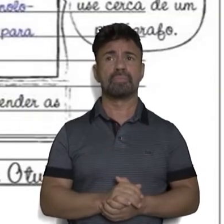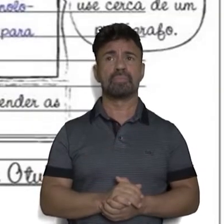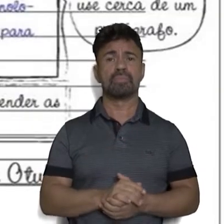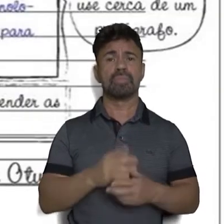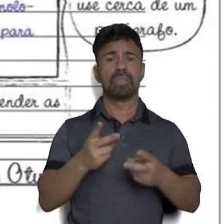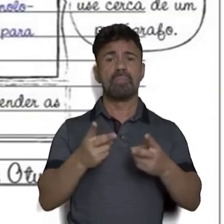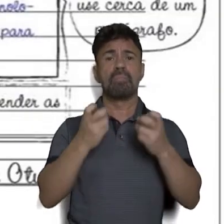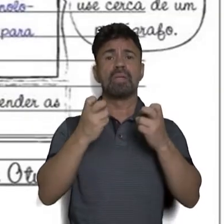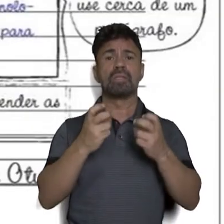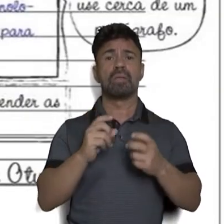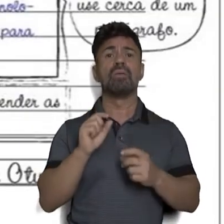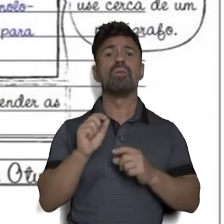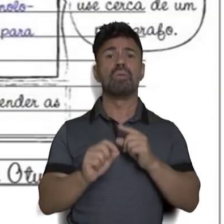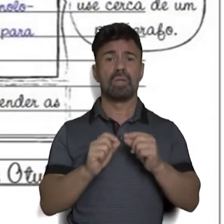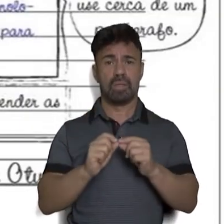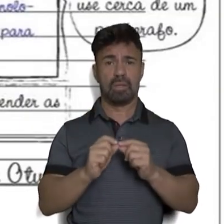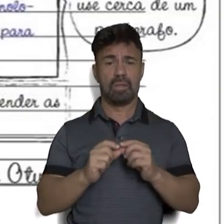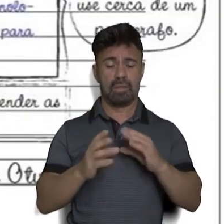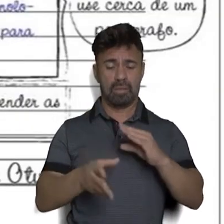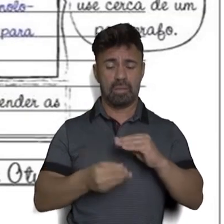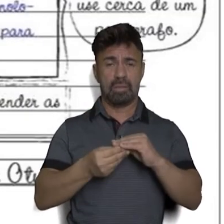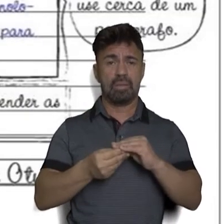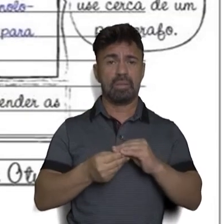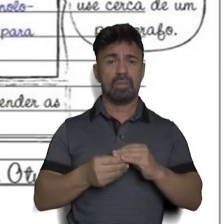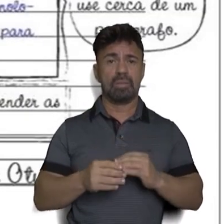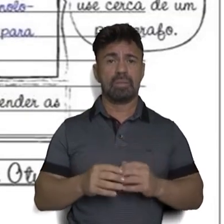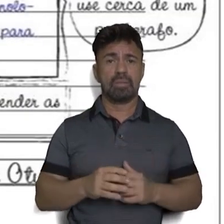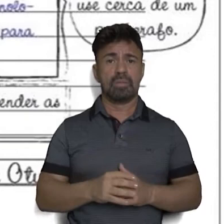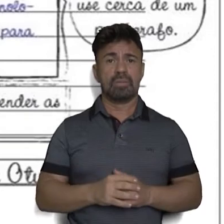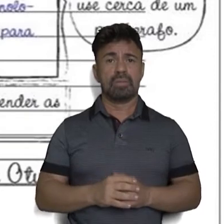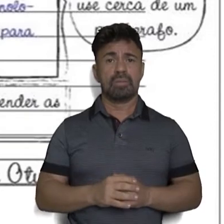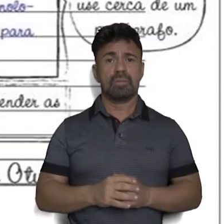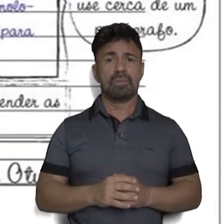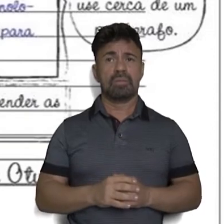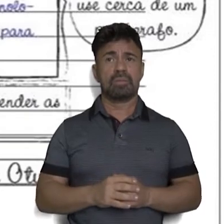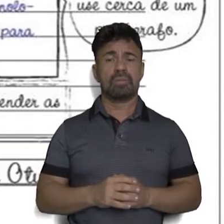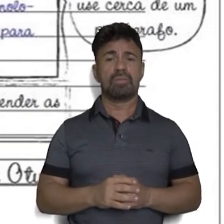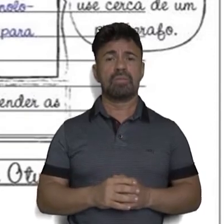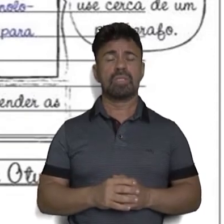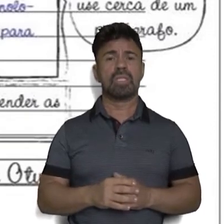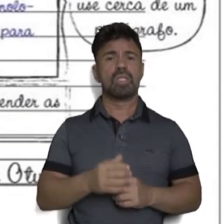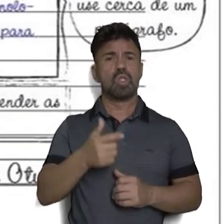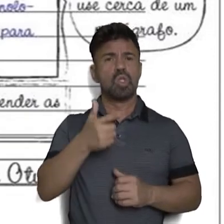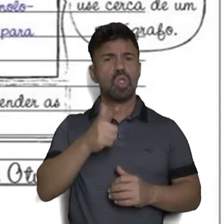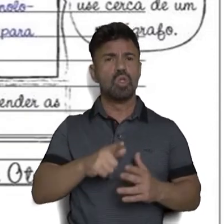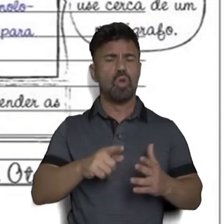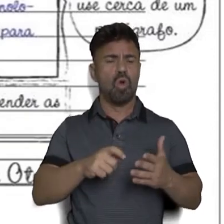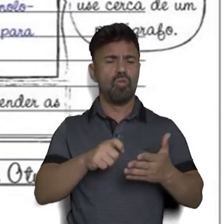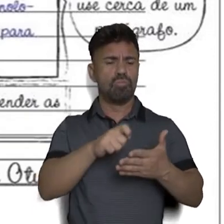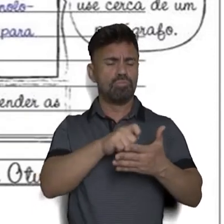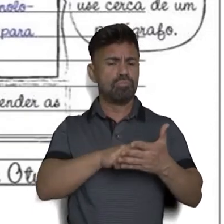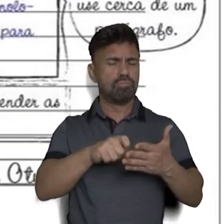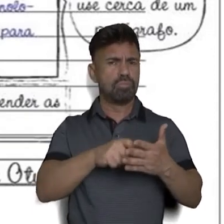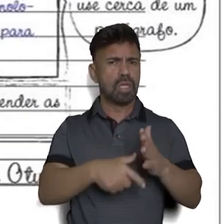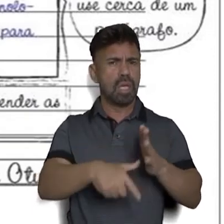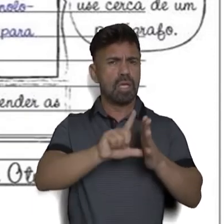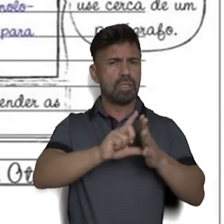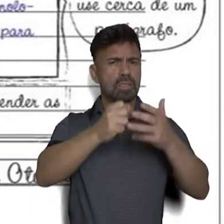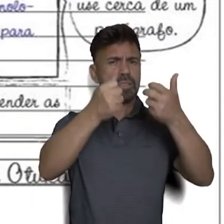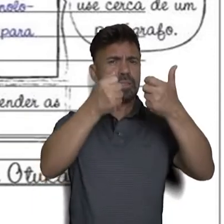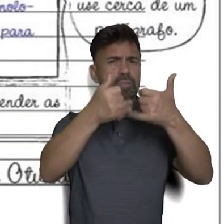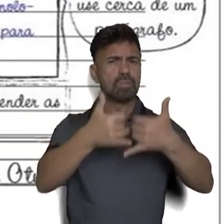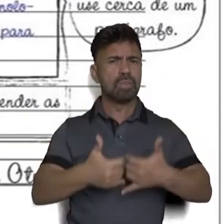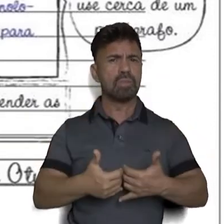percebe aqui a conclusão de uma forma em que você retoma aquilo tudo que você falou anteriormente. No